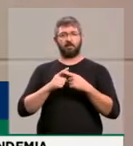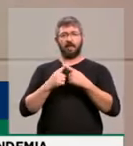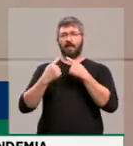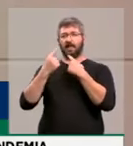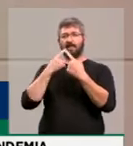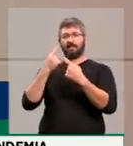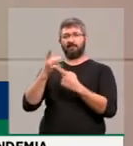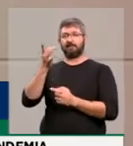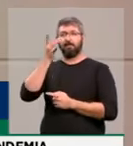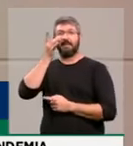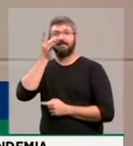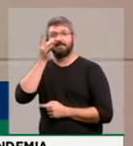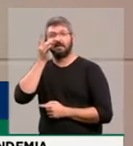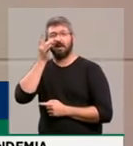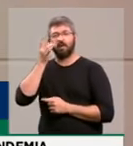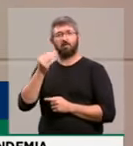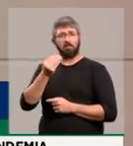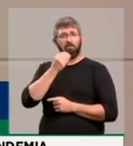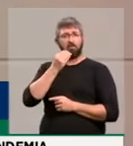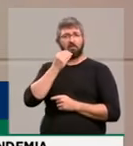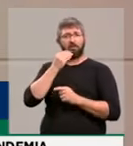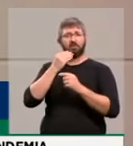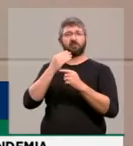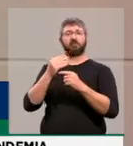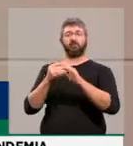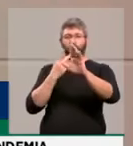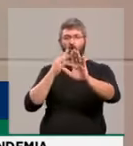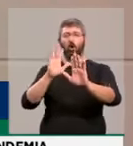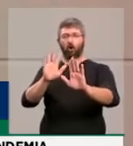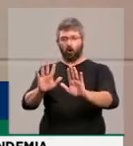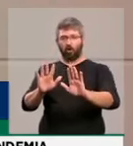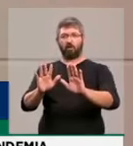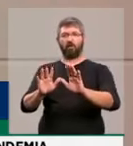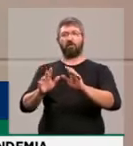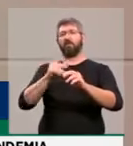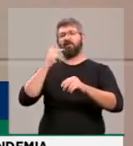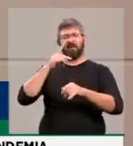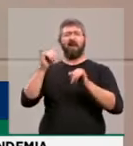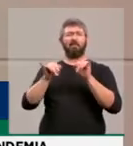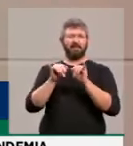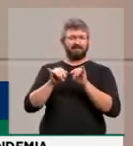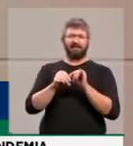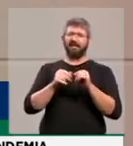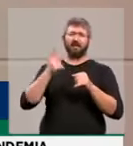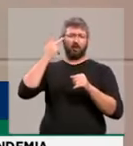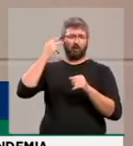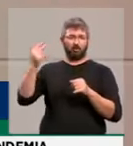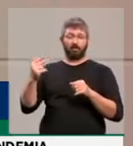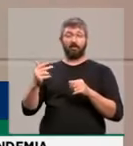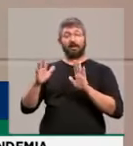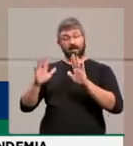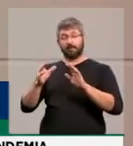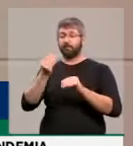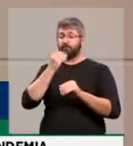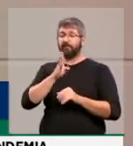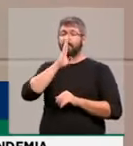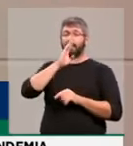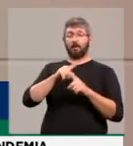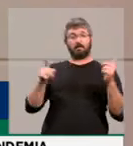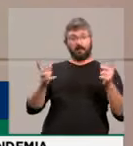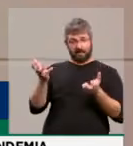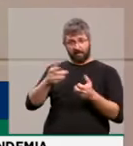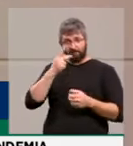entrevista presencial. Ele poderia perfeitamente ter dito as bobagens que disse, aliás, não deveria ter dito, mas